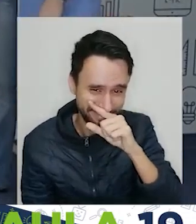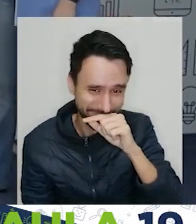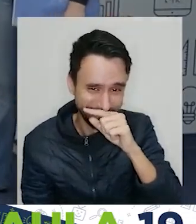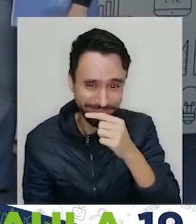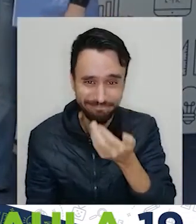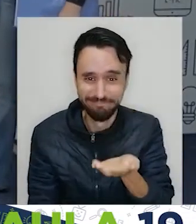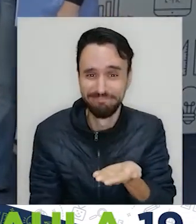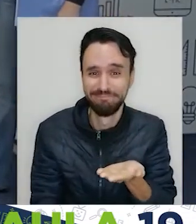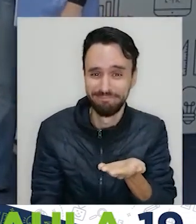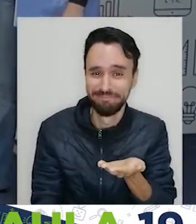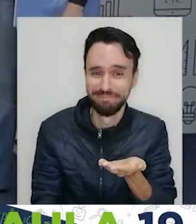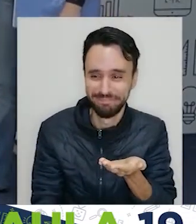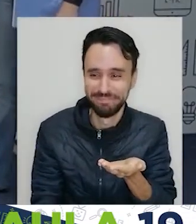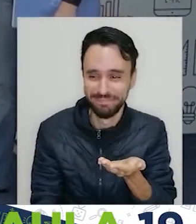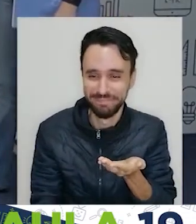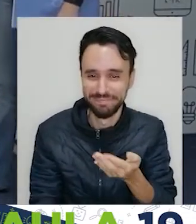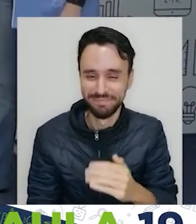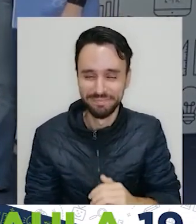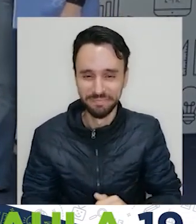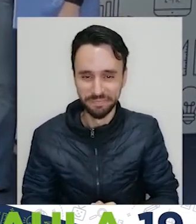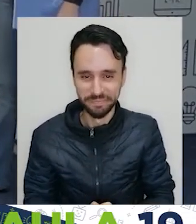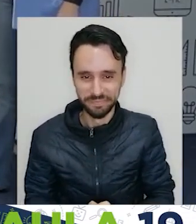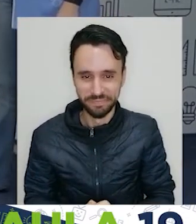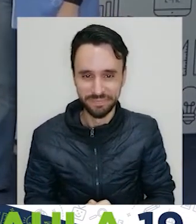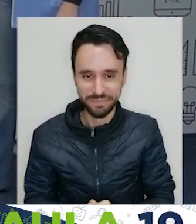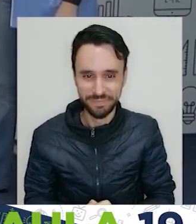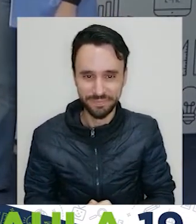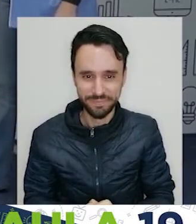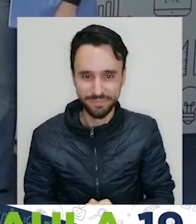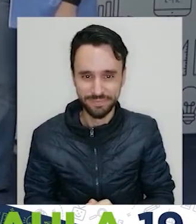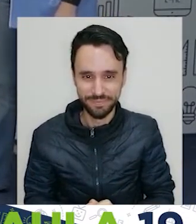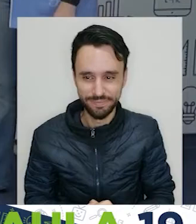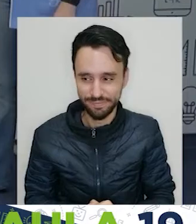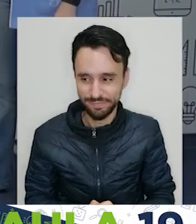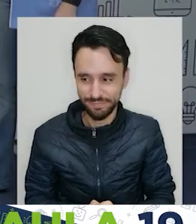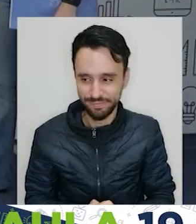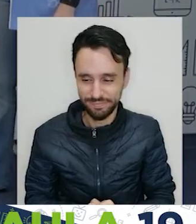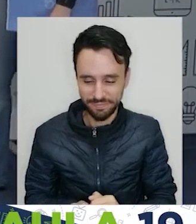Passarinho. Passarinho. A minha é de bolinha.